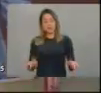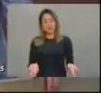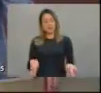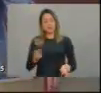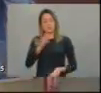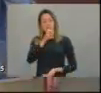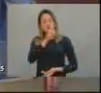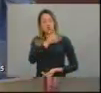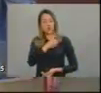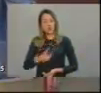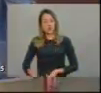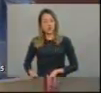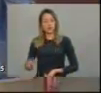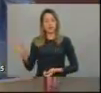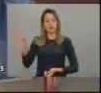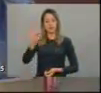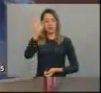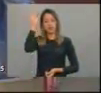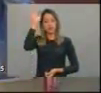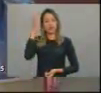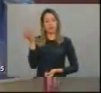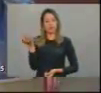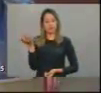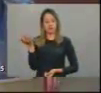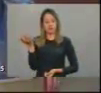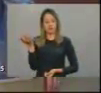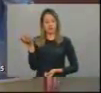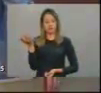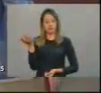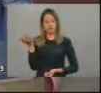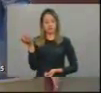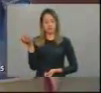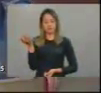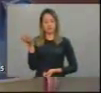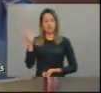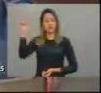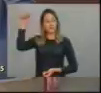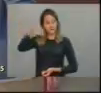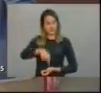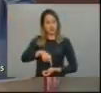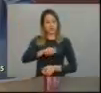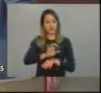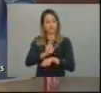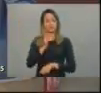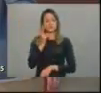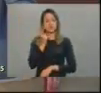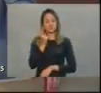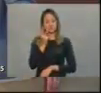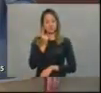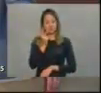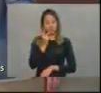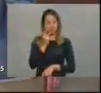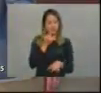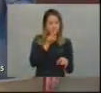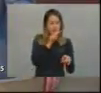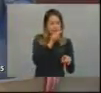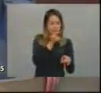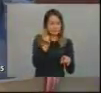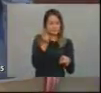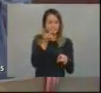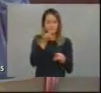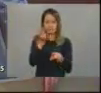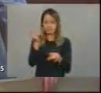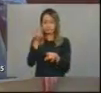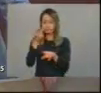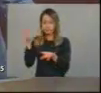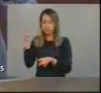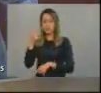governo federal vieram ao Ceará foram aos municípios que estão